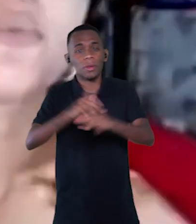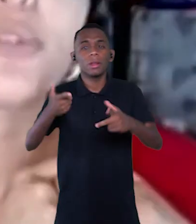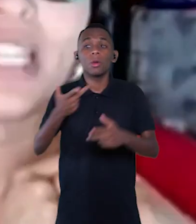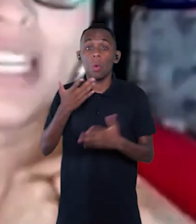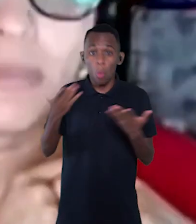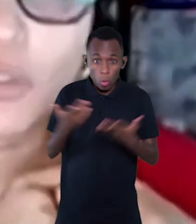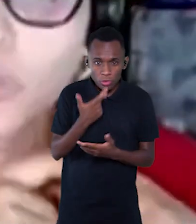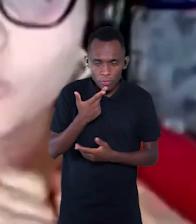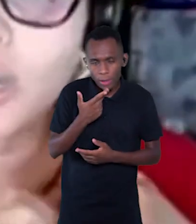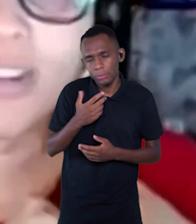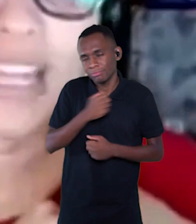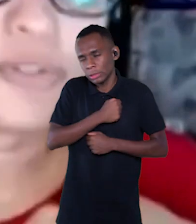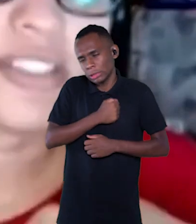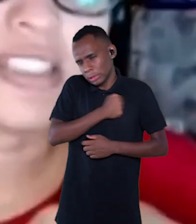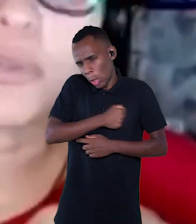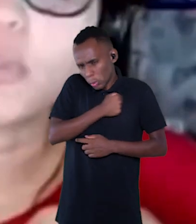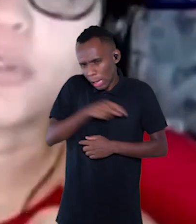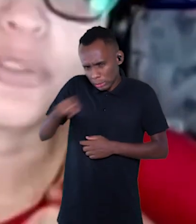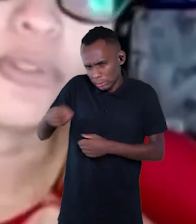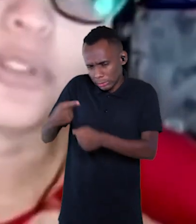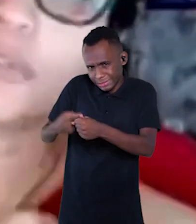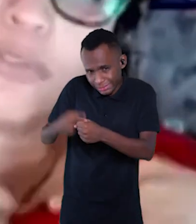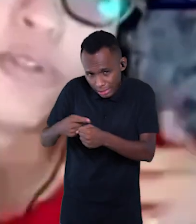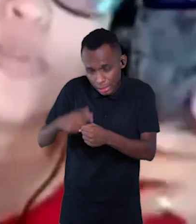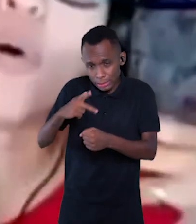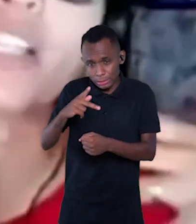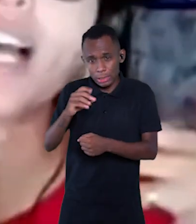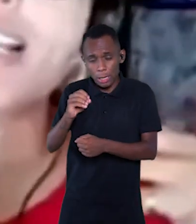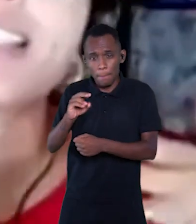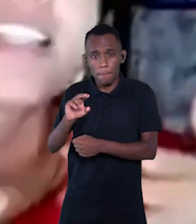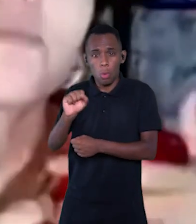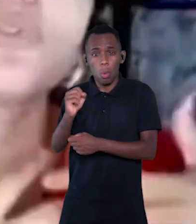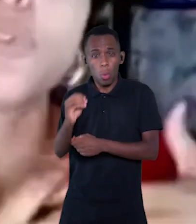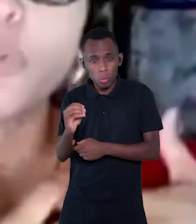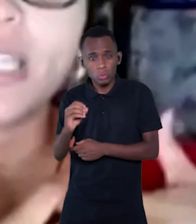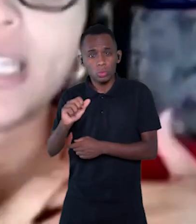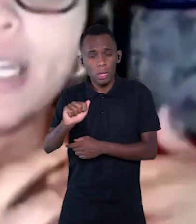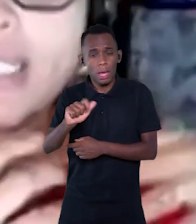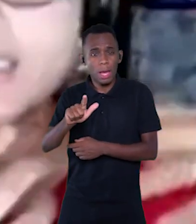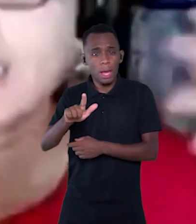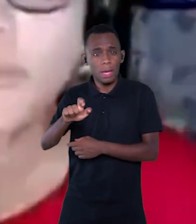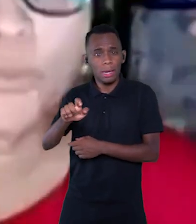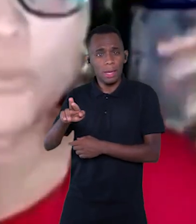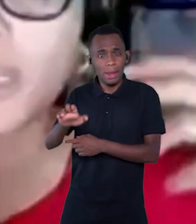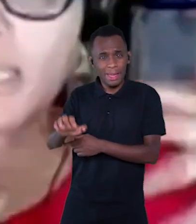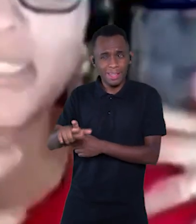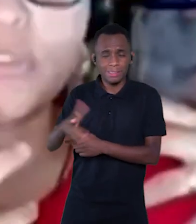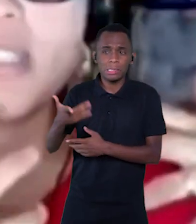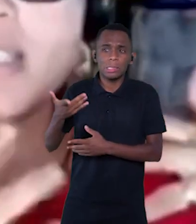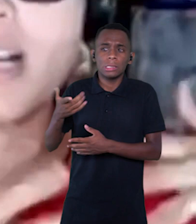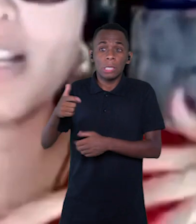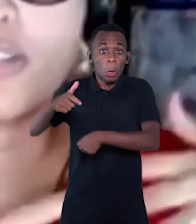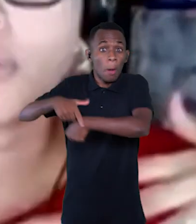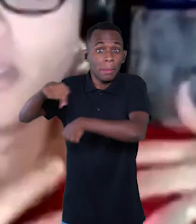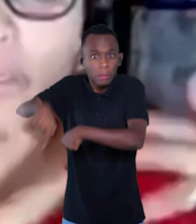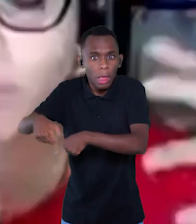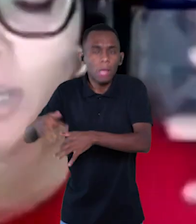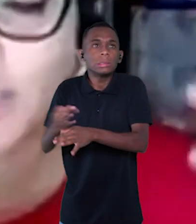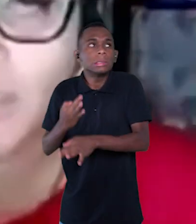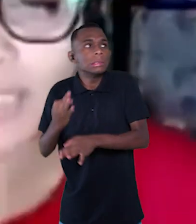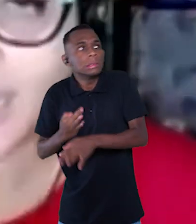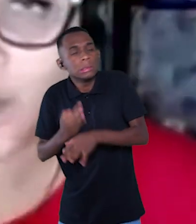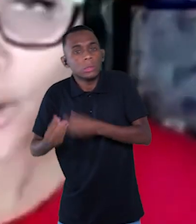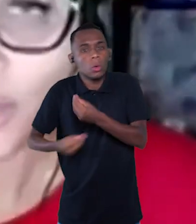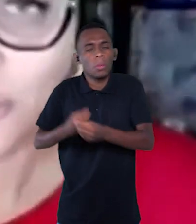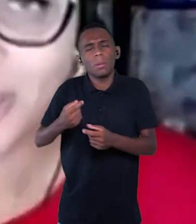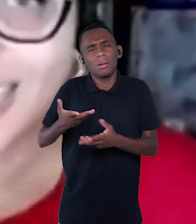saudade de Pouso Alegre, mas quando eu morava lá eu dizia, meu Deus, eu não vou suportar esse tempo todo aqui. Não por uma questão da cidade, eu